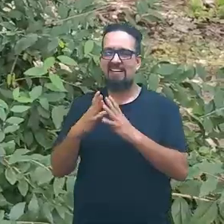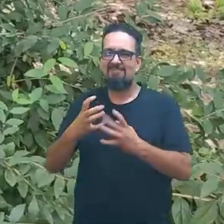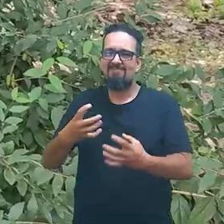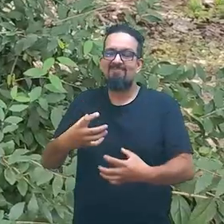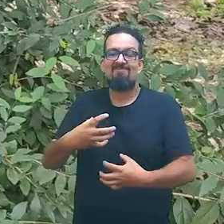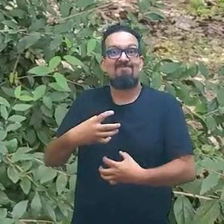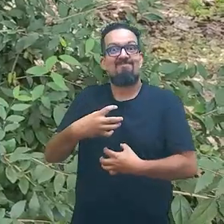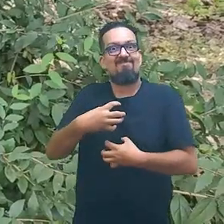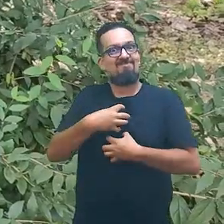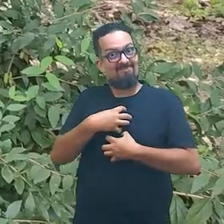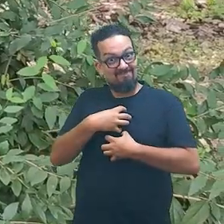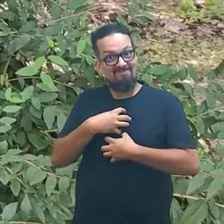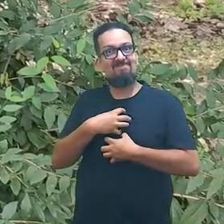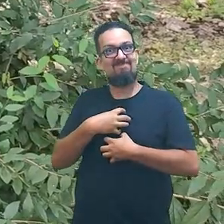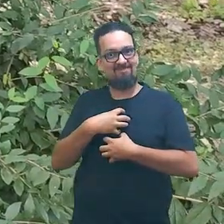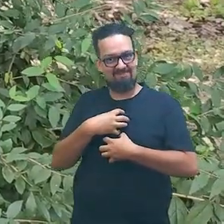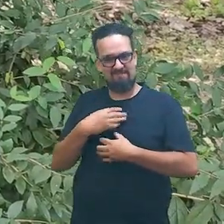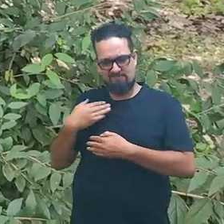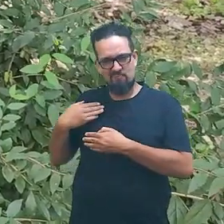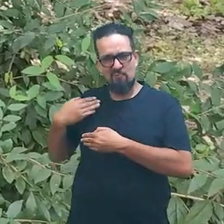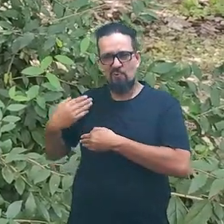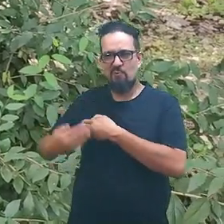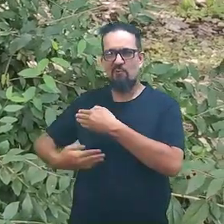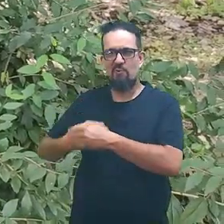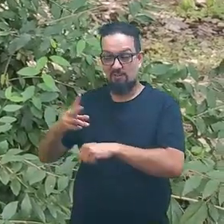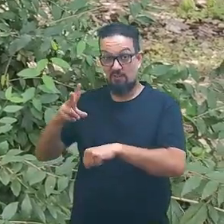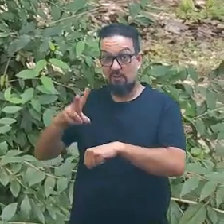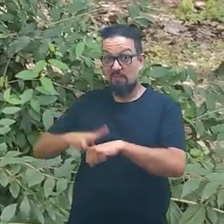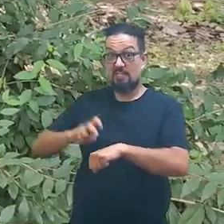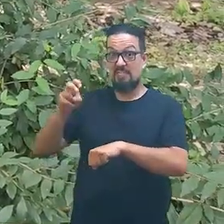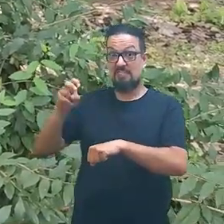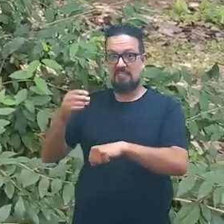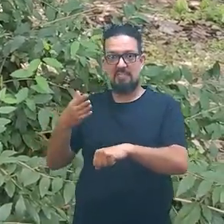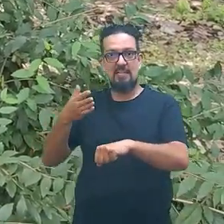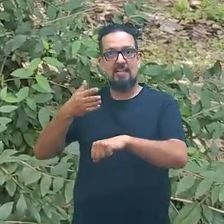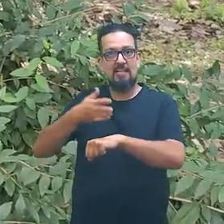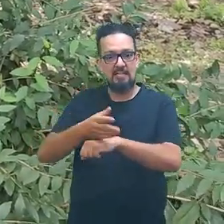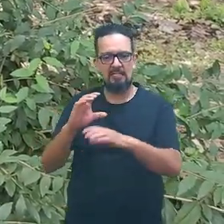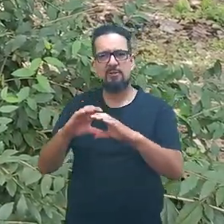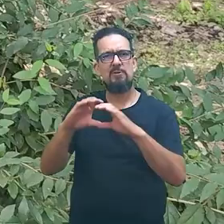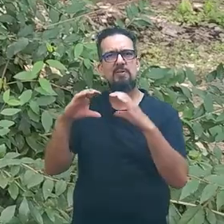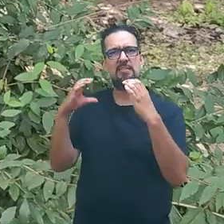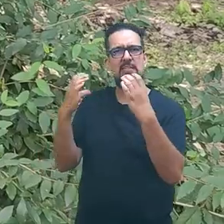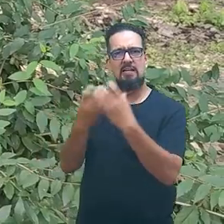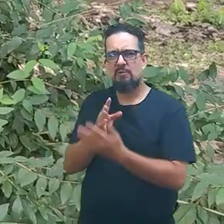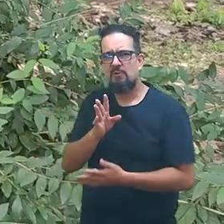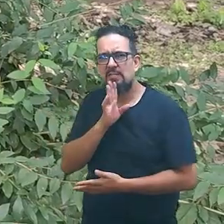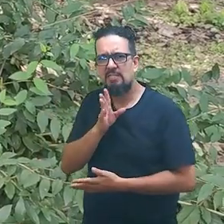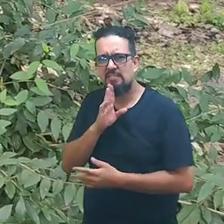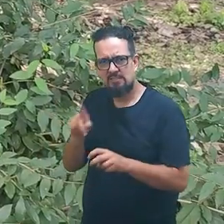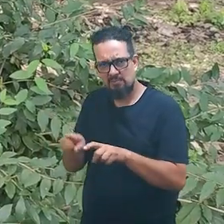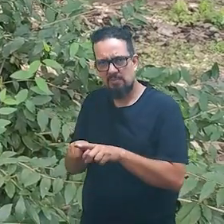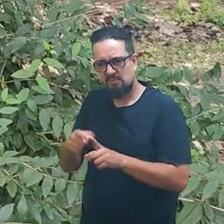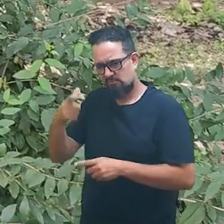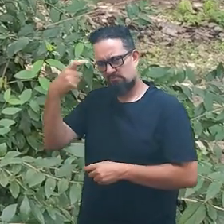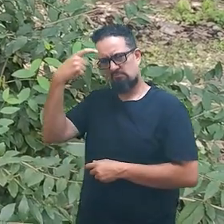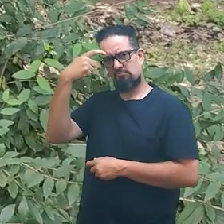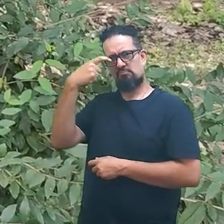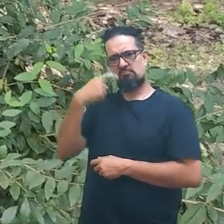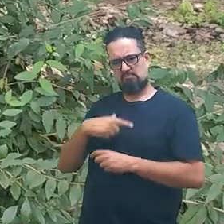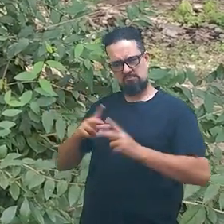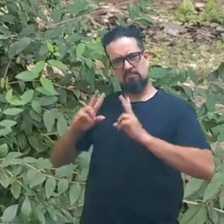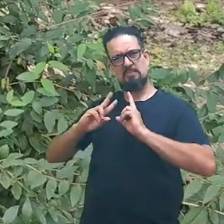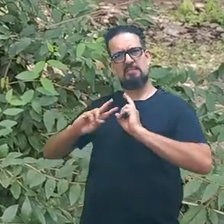casa. Então, dali eu comecei esse processo vocacional, onde eu fui conhecendo a comunidade me conhecendo, e eu fui